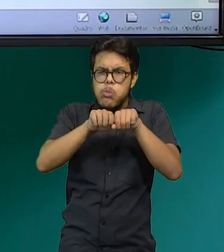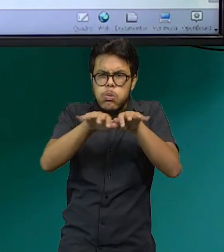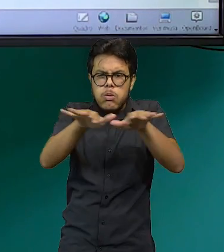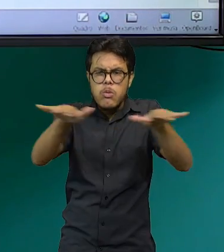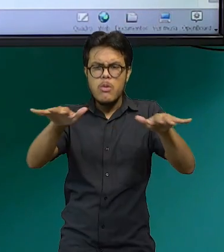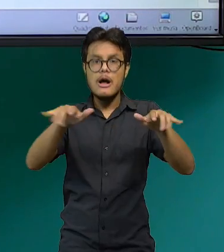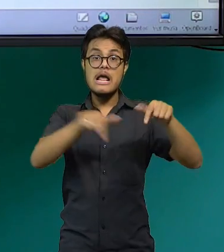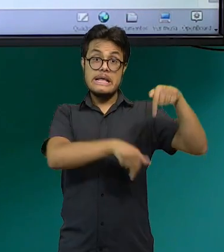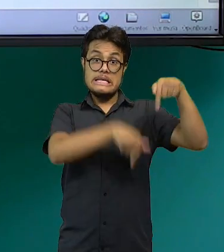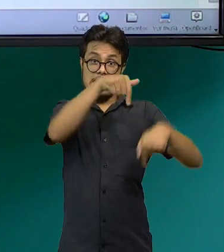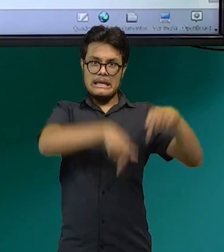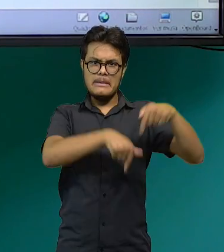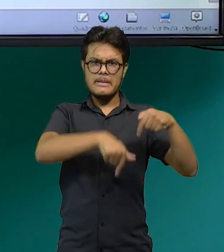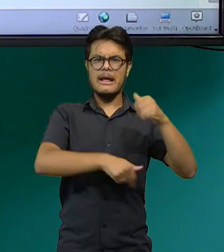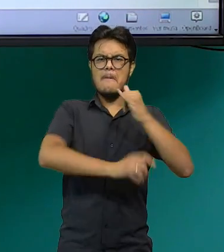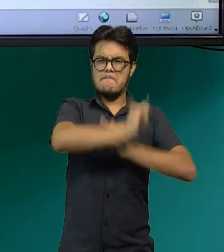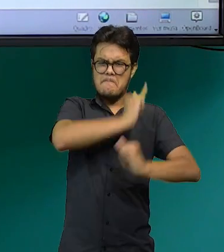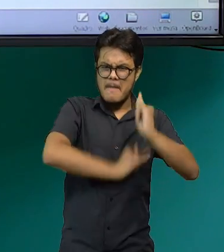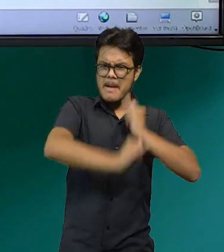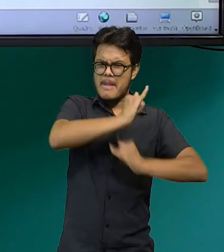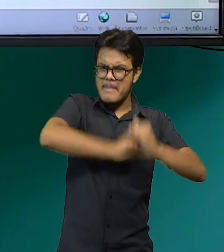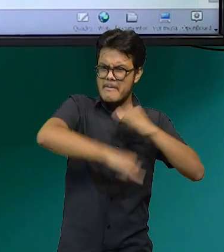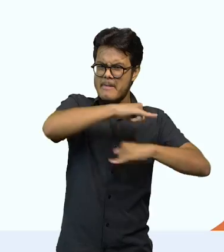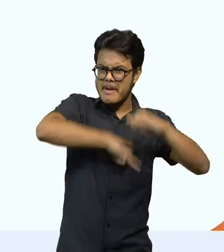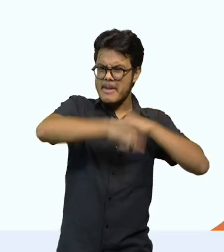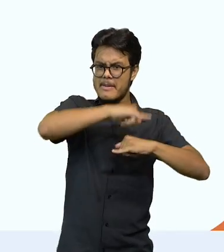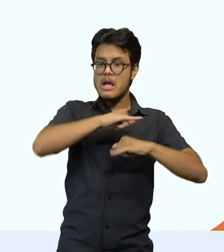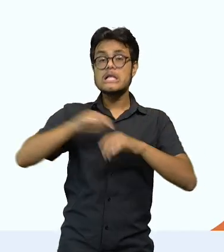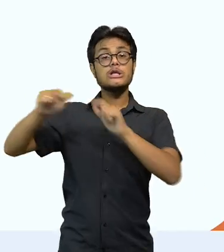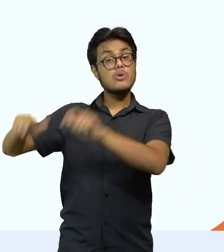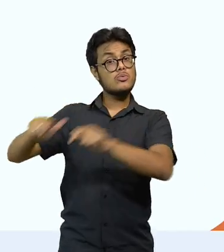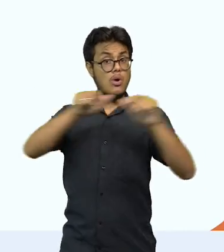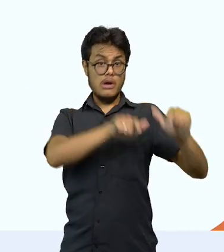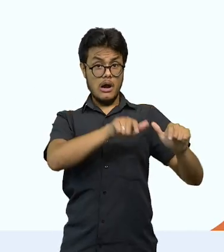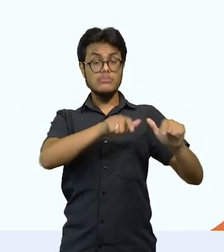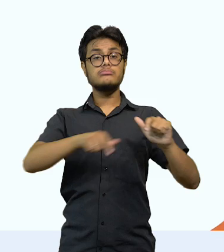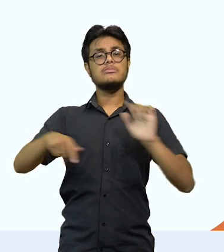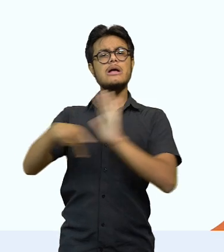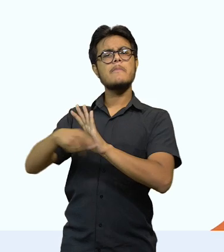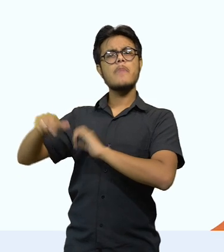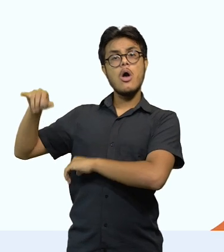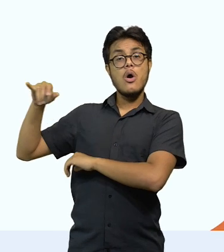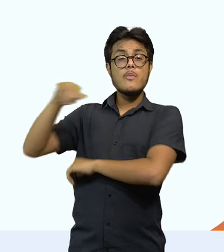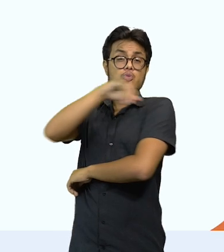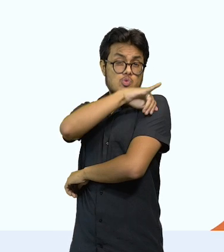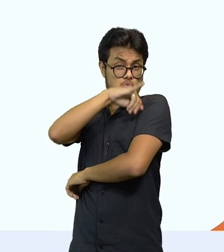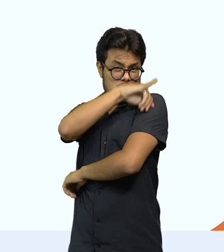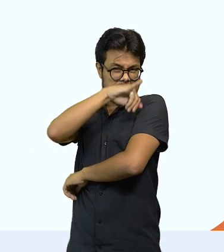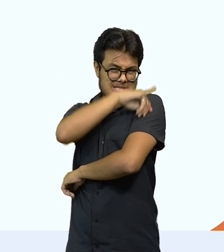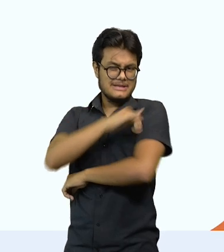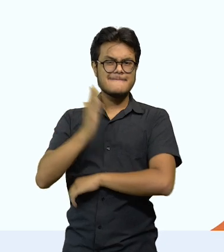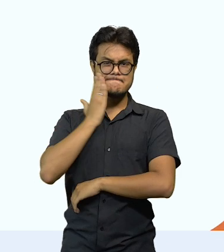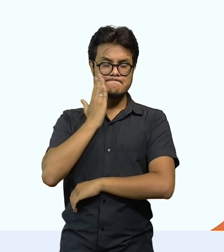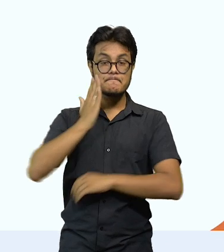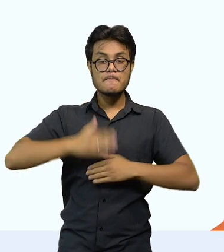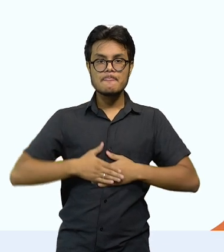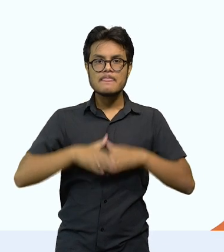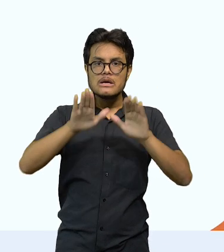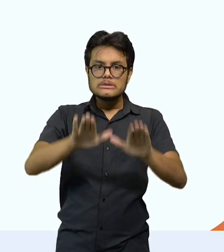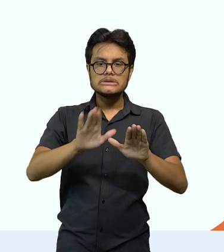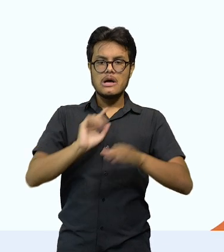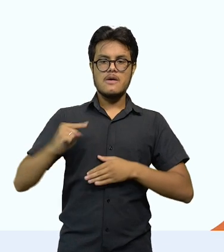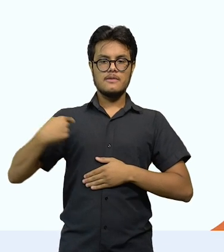elétrica nas usinas Angra 1 e Angra 2. Esse tipo de transformação faz com que